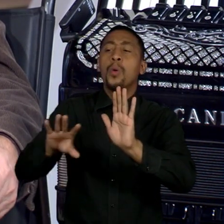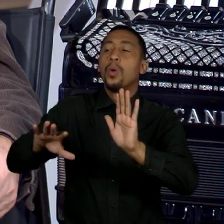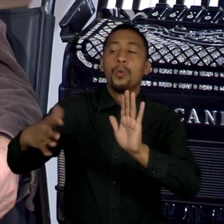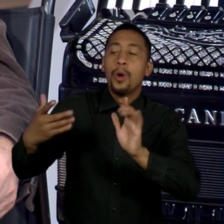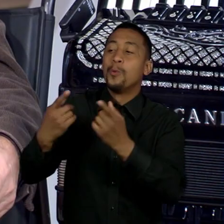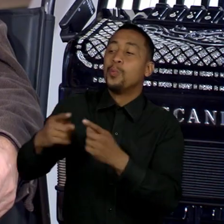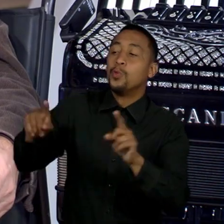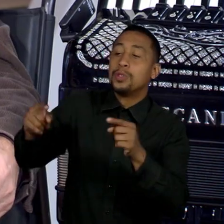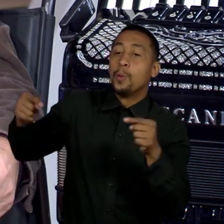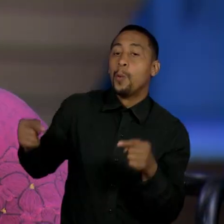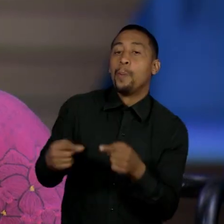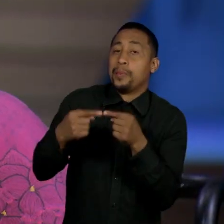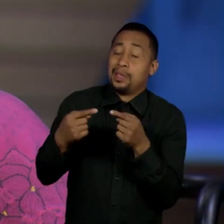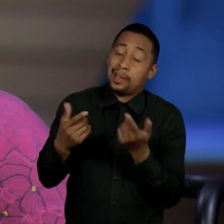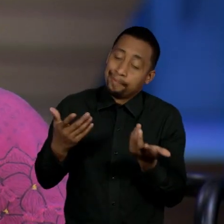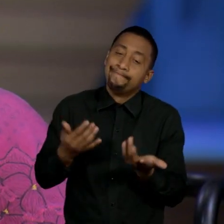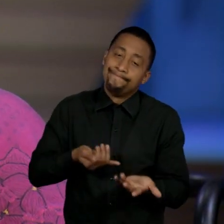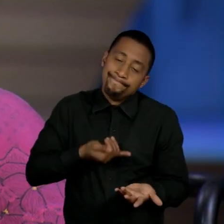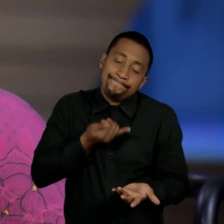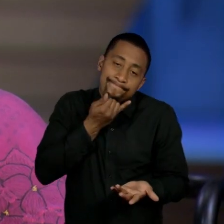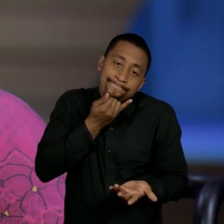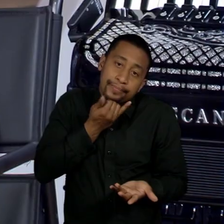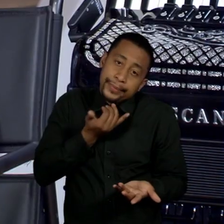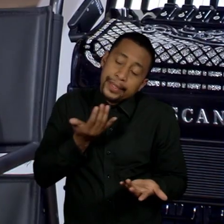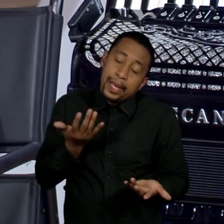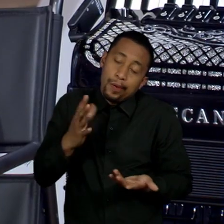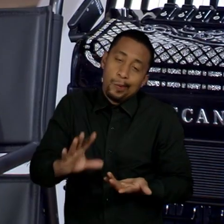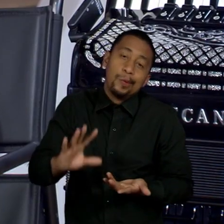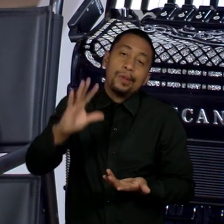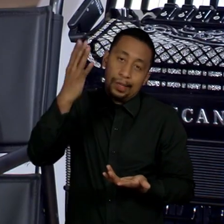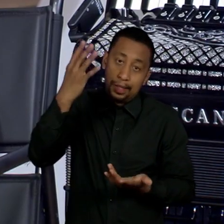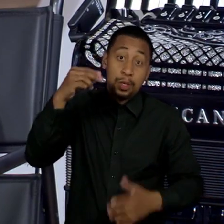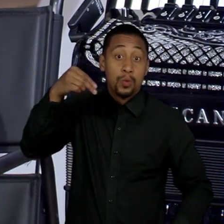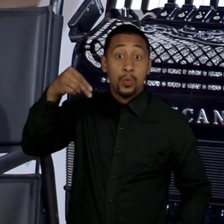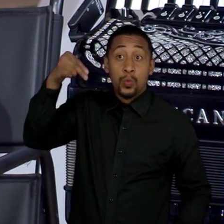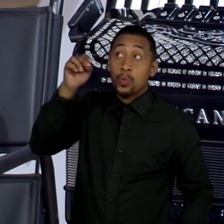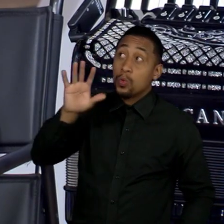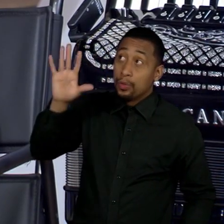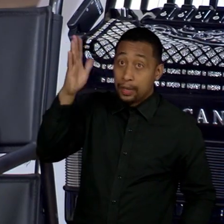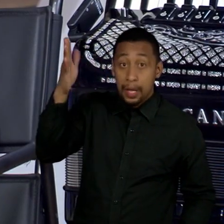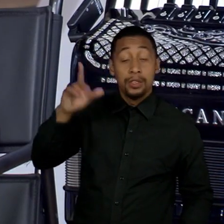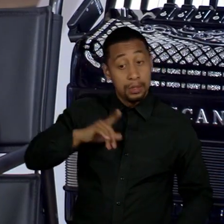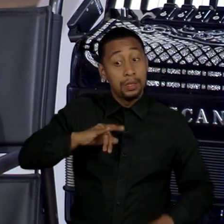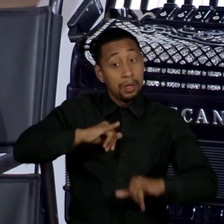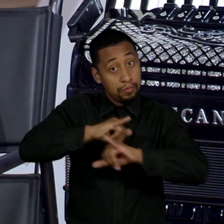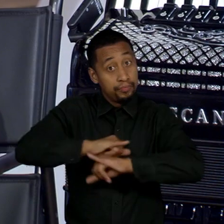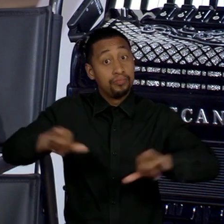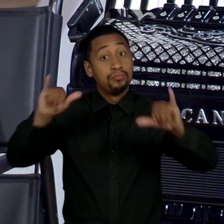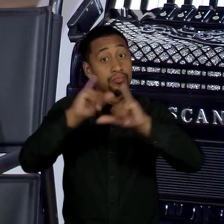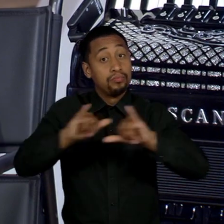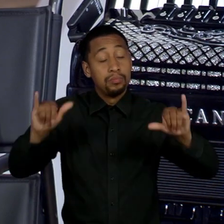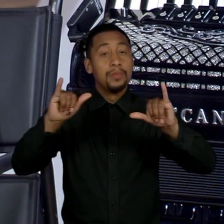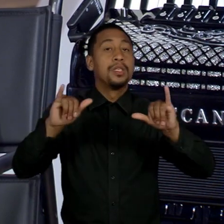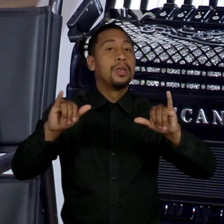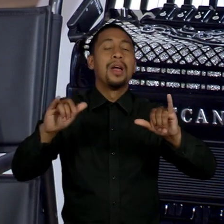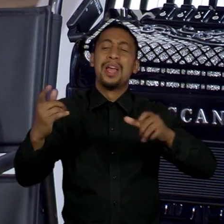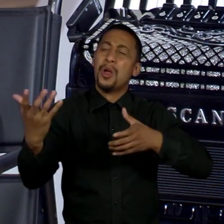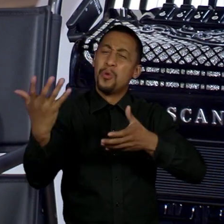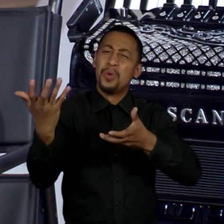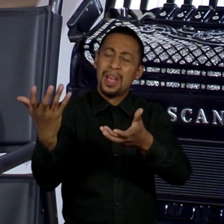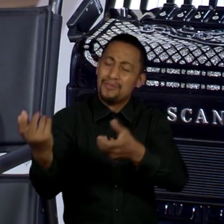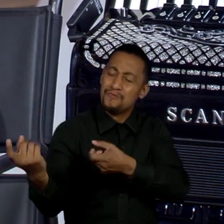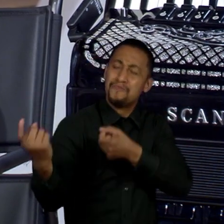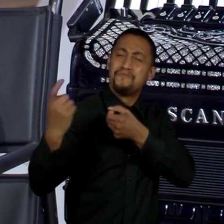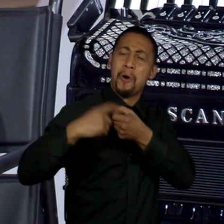né? Há no Nordeste uma campanha Devolva o Meu São João. E por que Devolva o Meu São João?